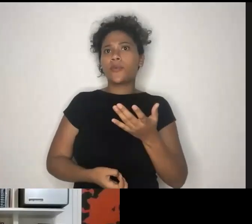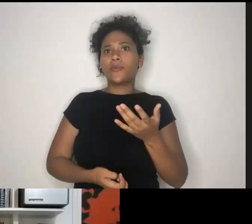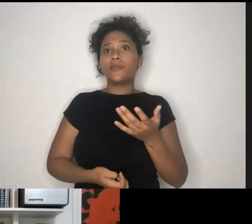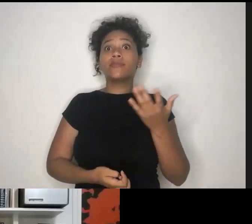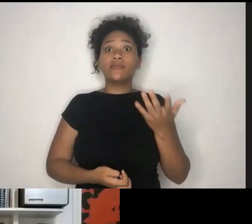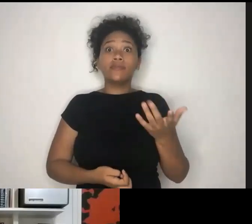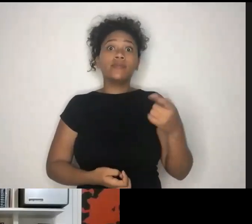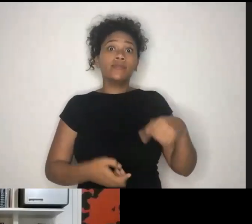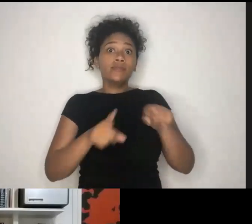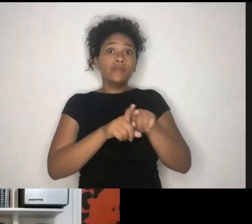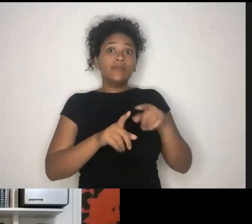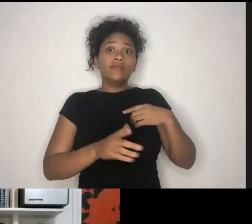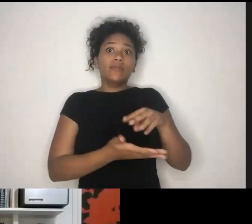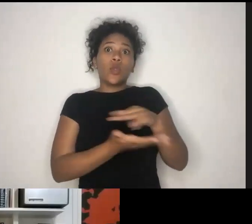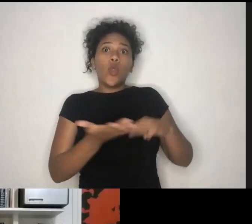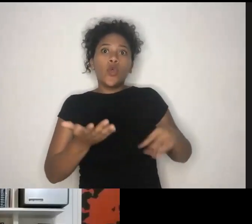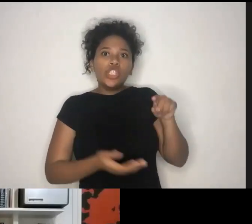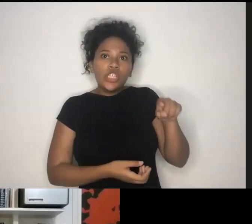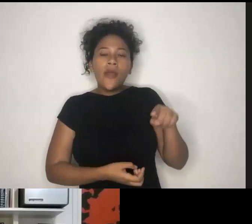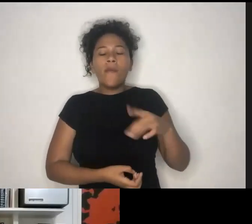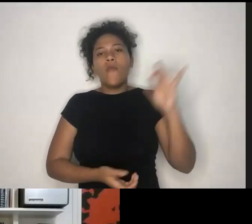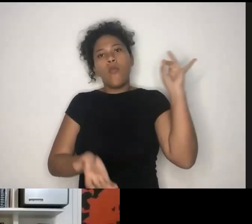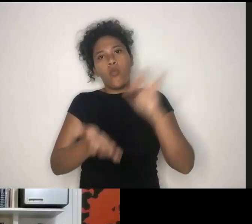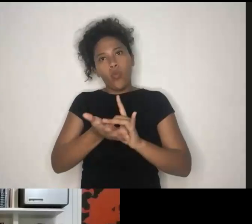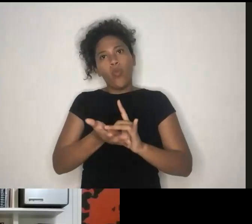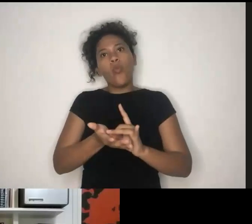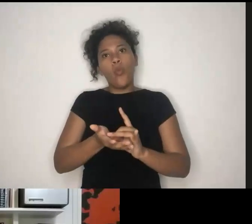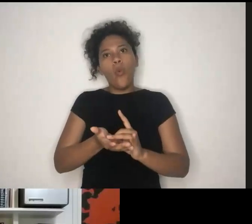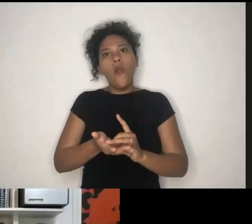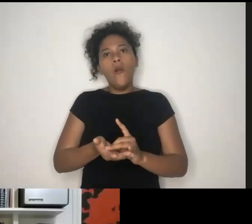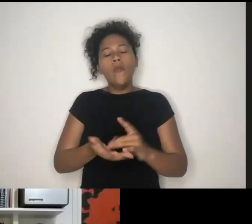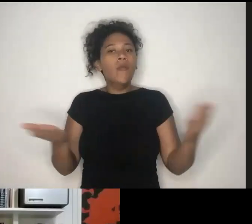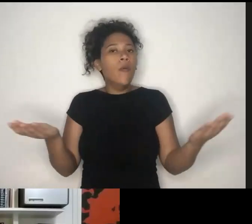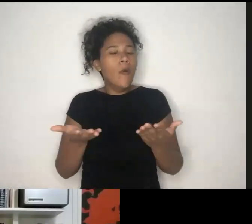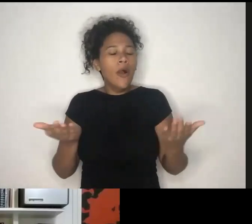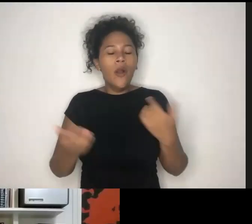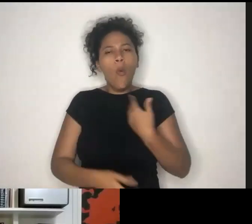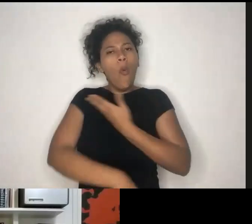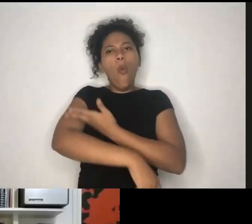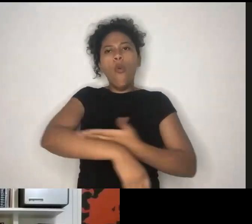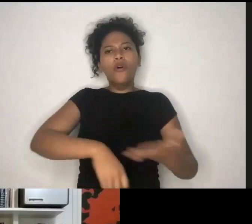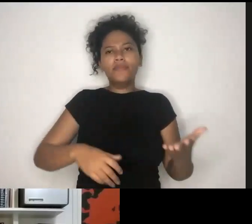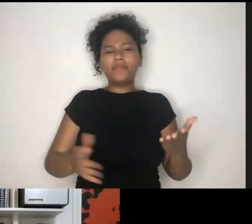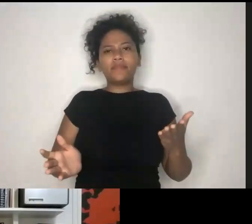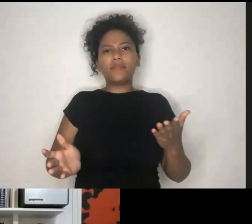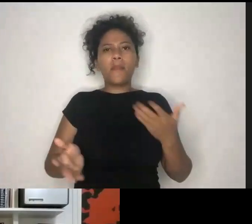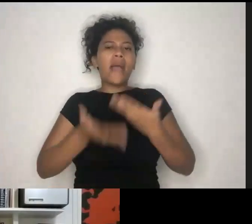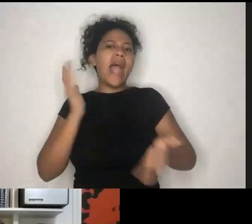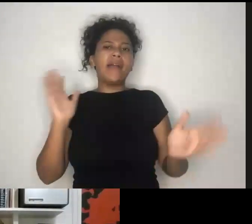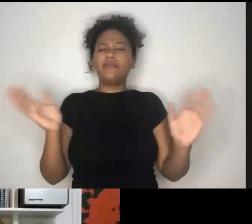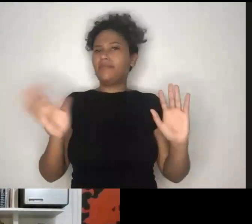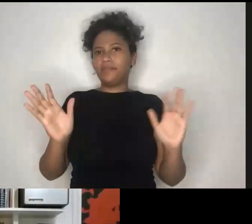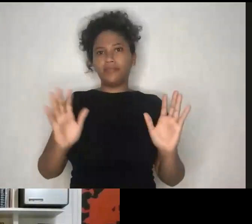a questão da metodologia realmente hoje assim eu não costumo me perder não porque eu tento fazer